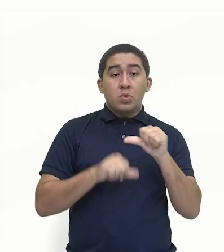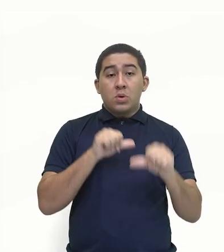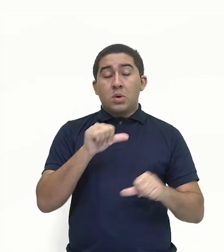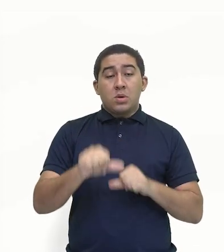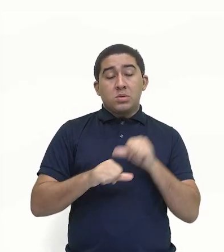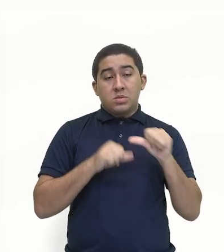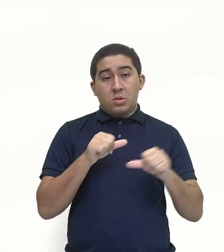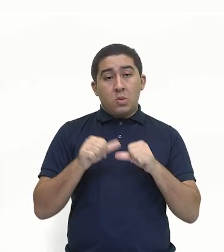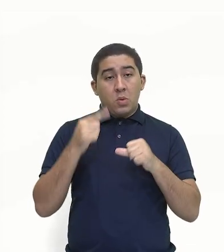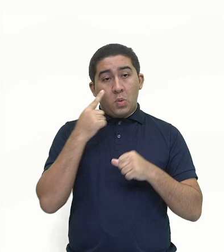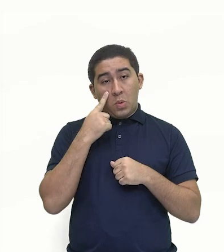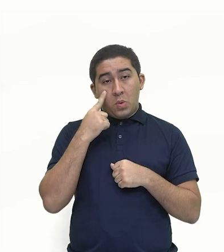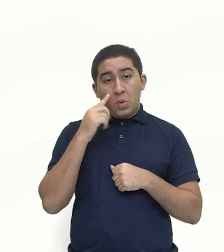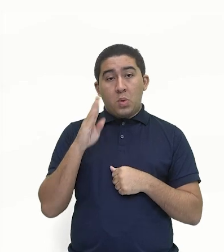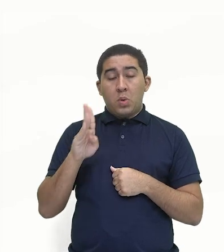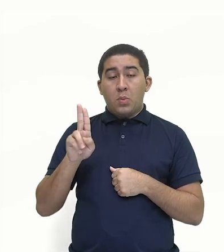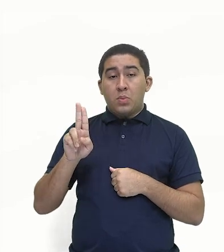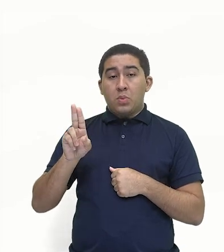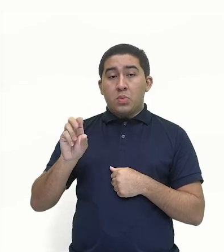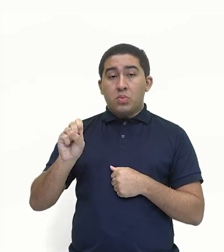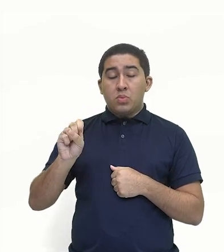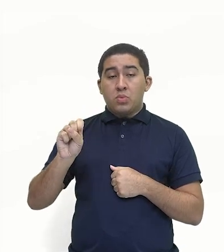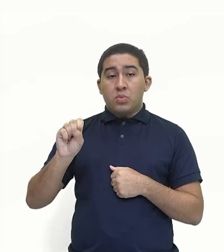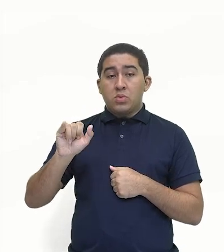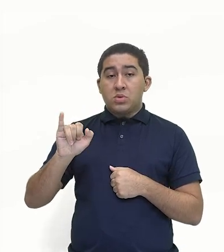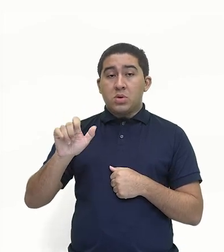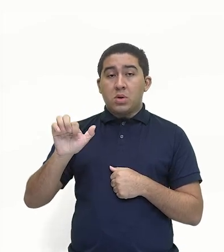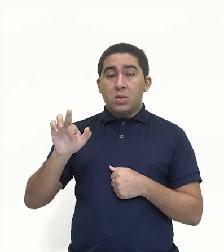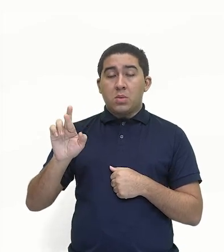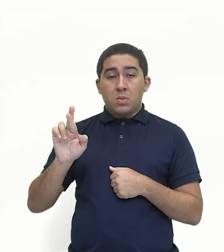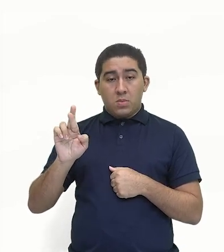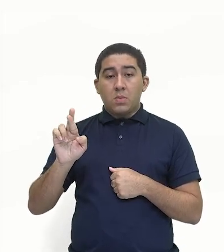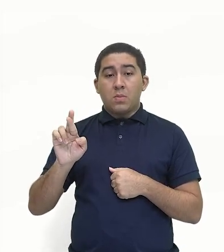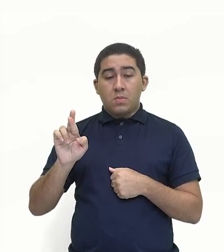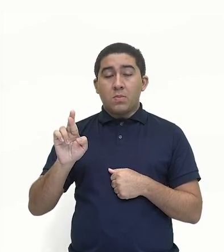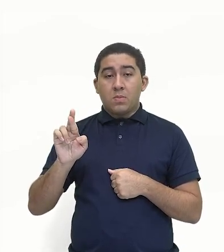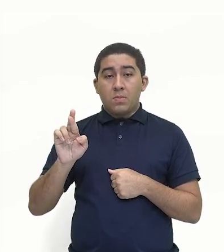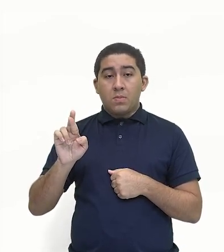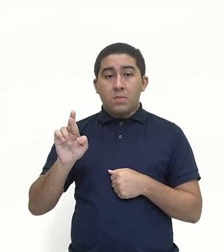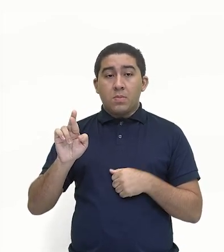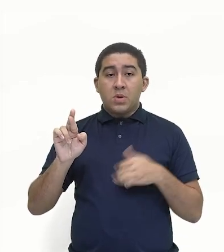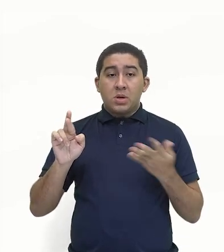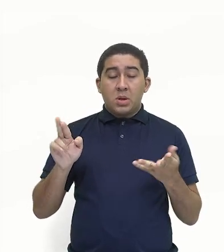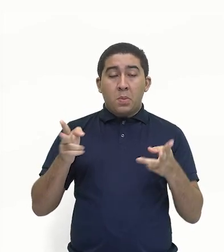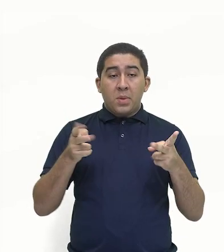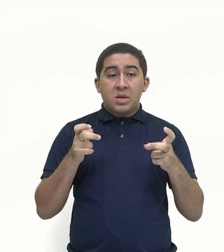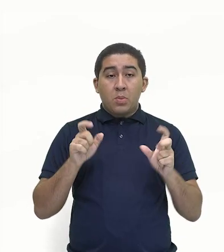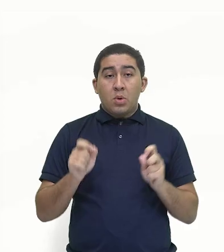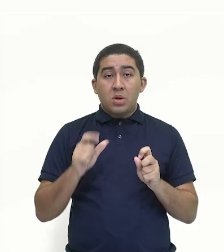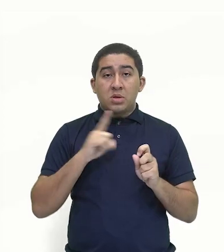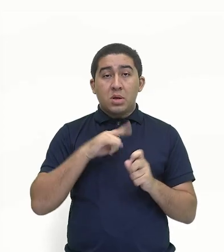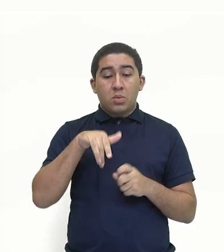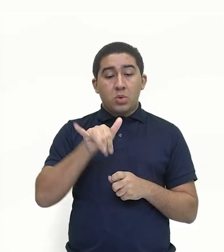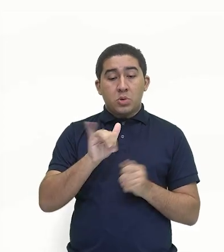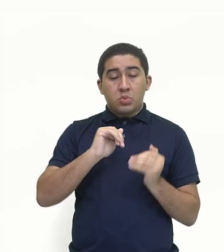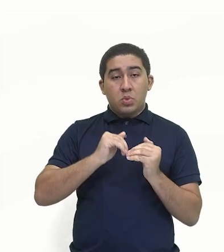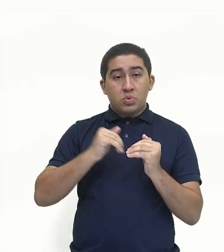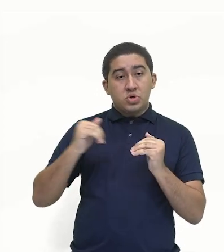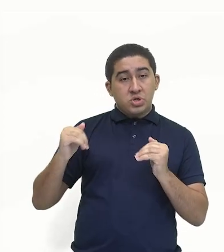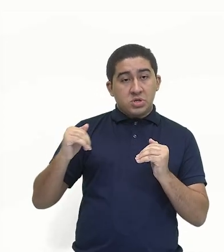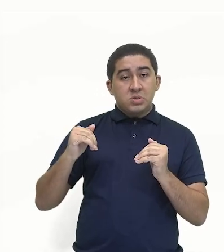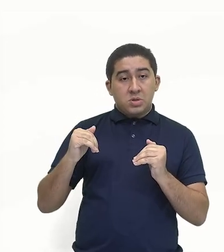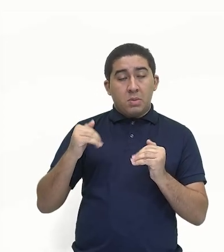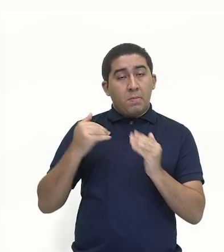é? Eu tenho aí busy virou busier. Então nós retiramos o